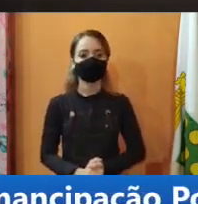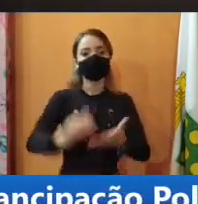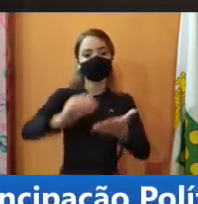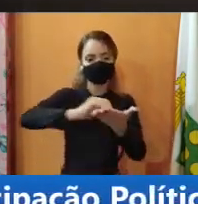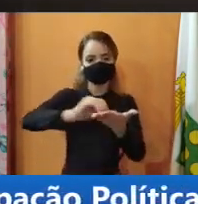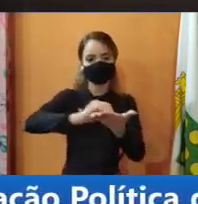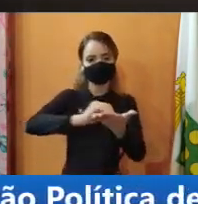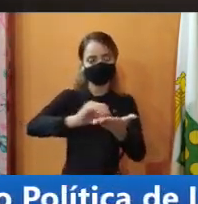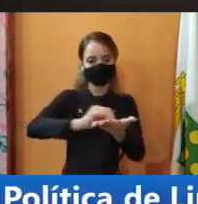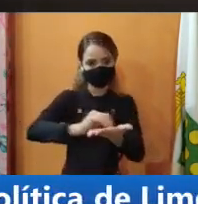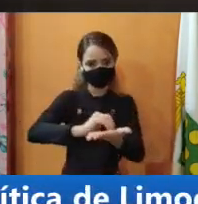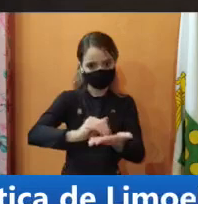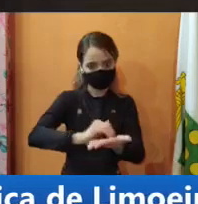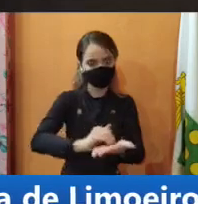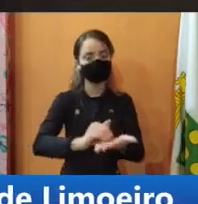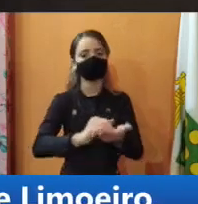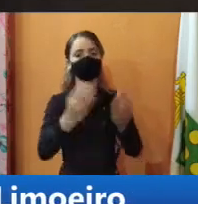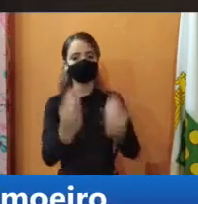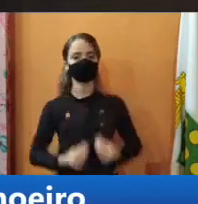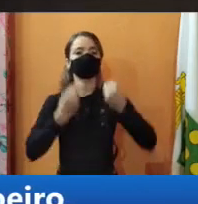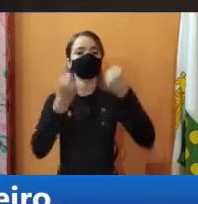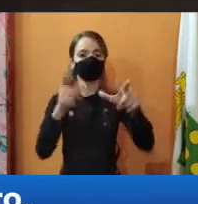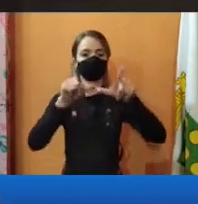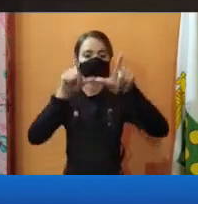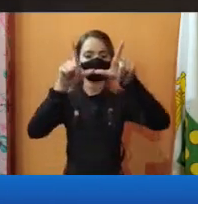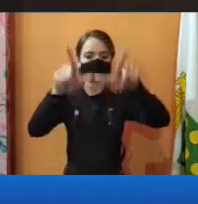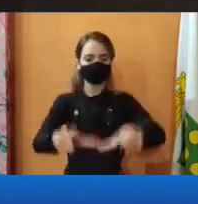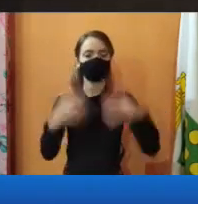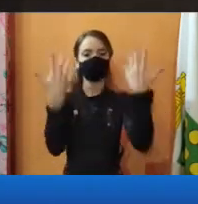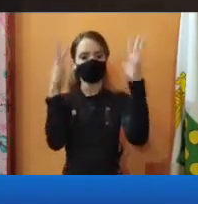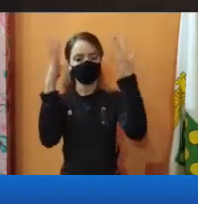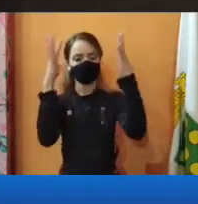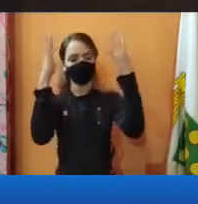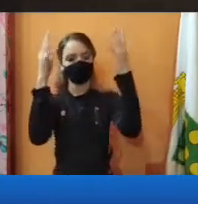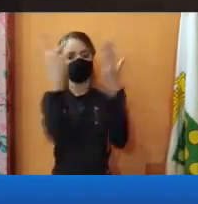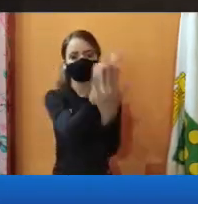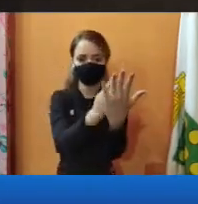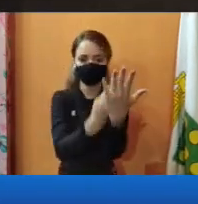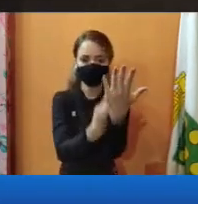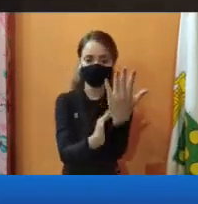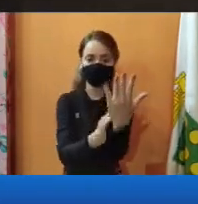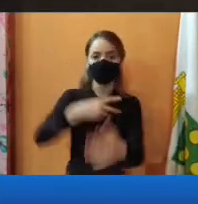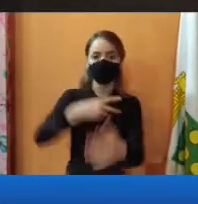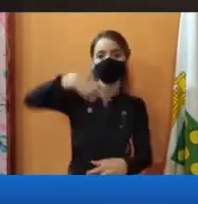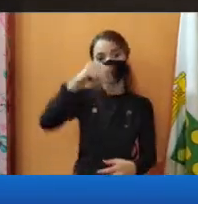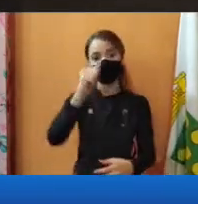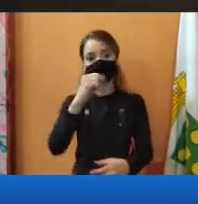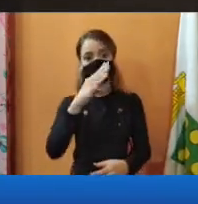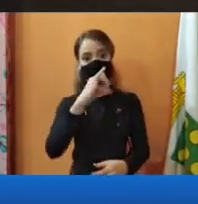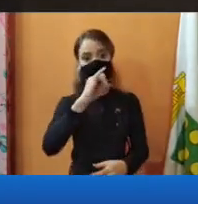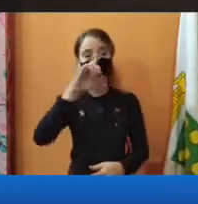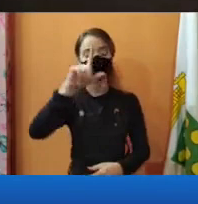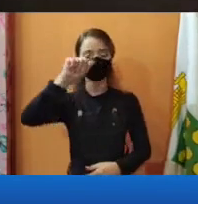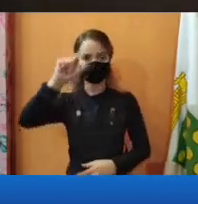secretária Dolores está aí, portanto, com a entrega dessa homenagem ao nosso poeta Maciel França.